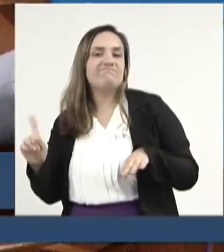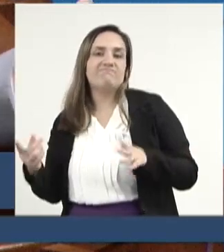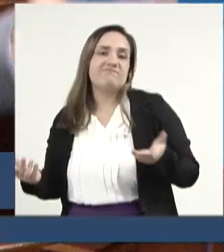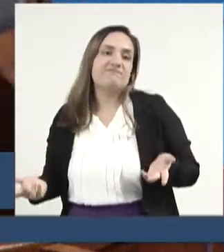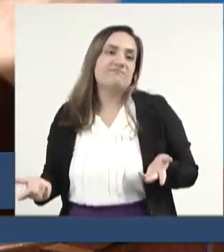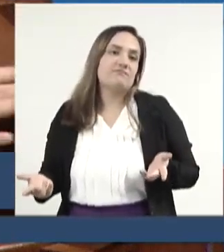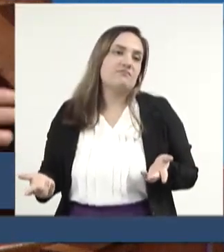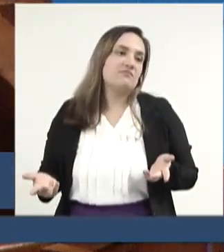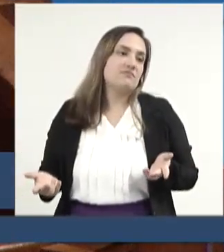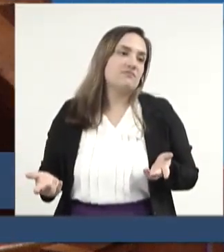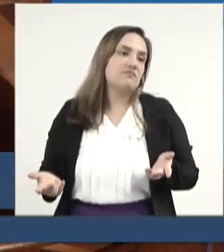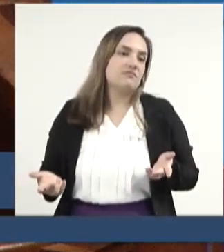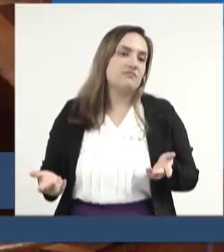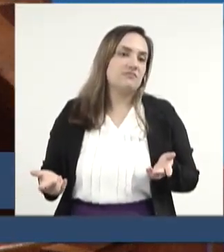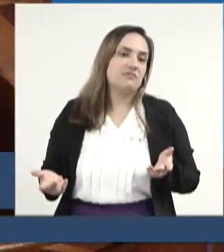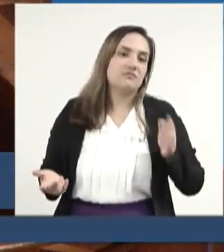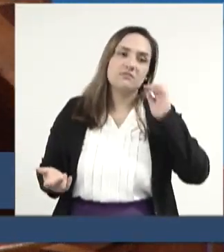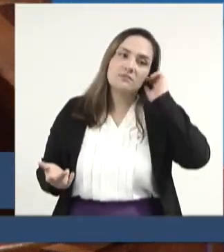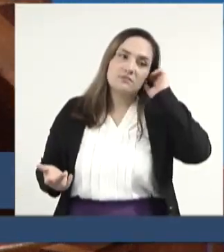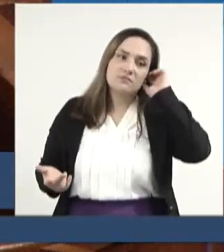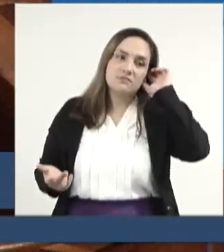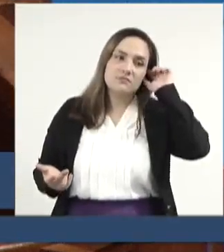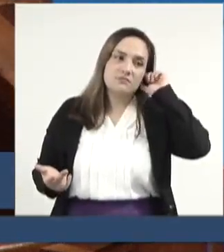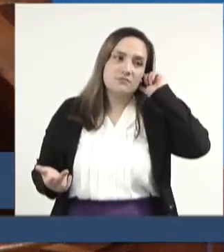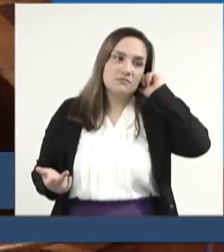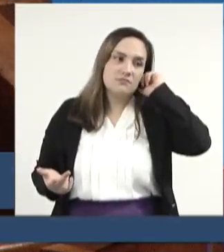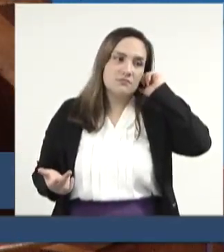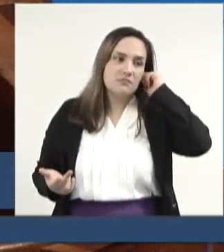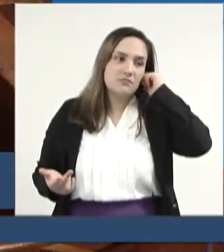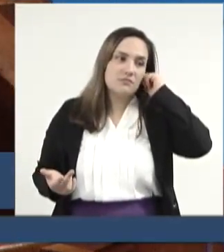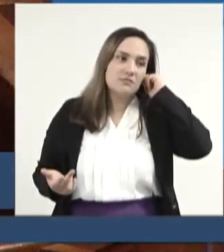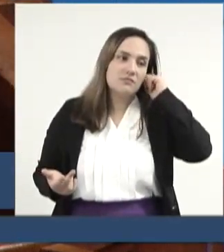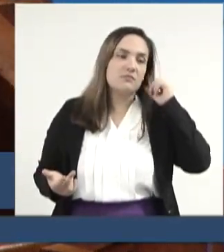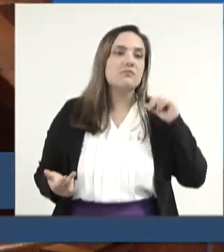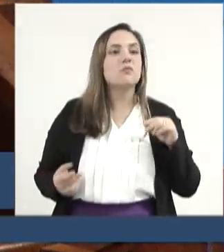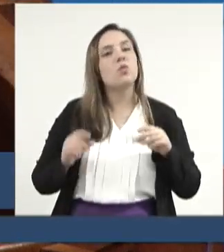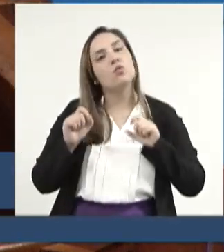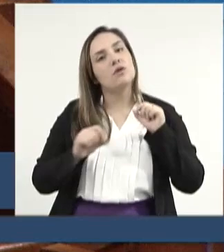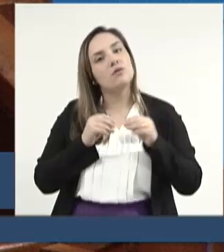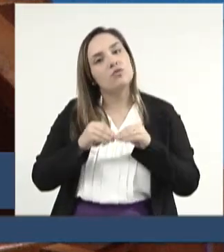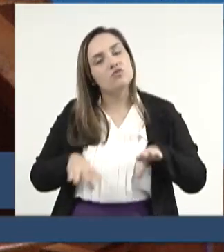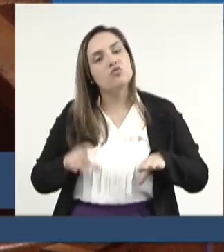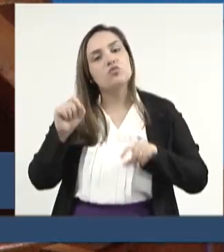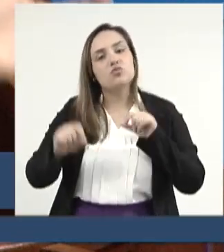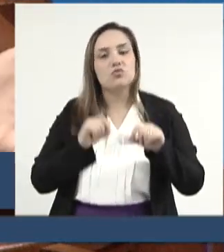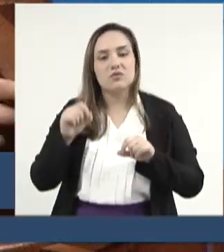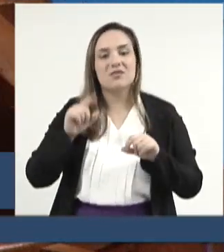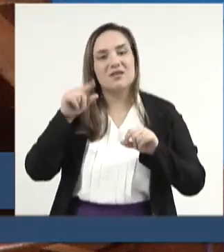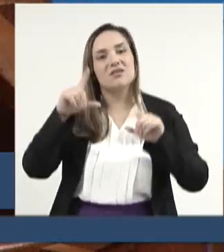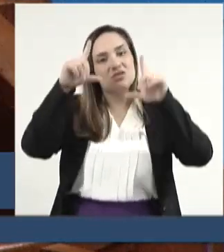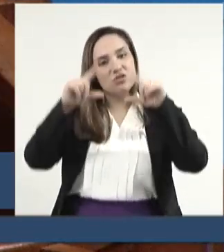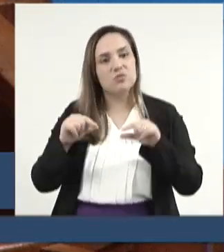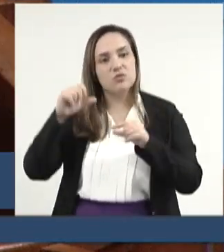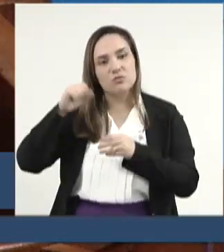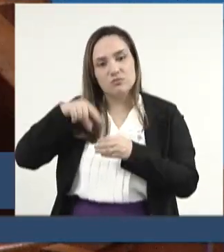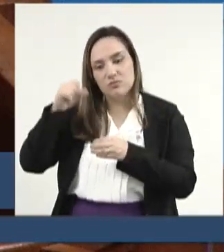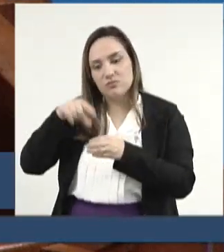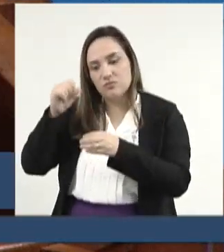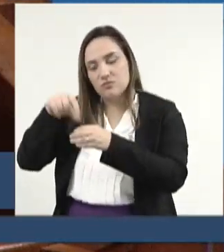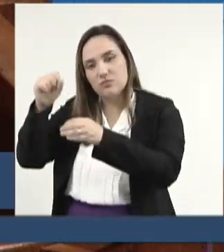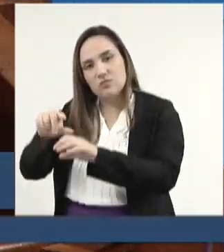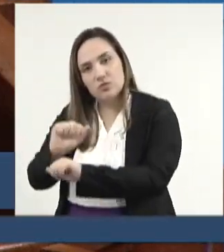uma mesma propriedade, e a outra não. Então, o que afetou, na verdade, é a redução da produtividade média do